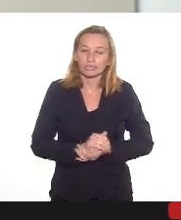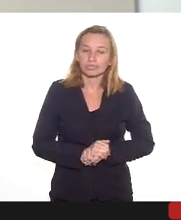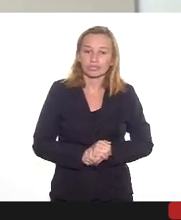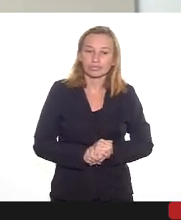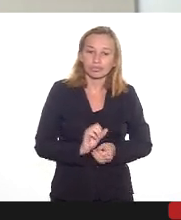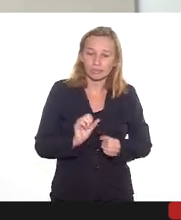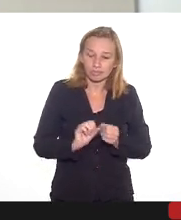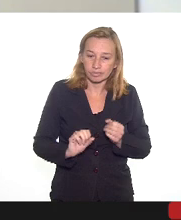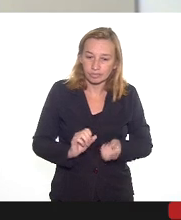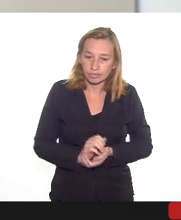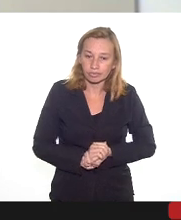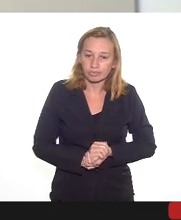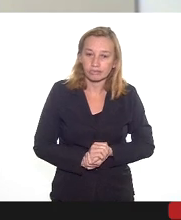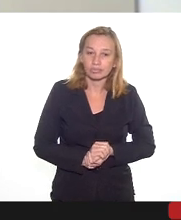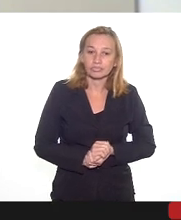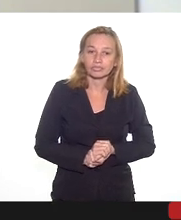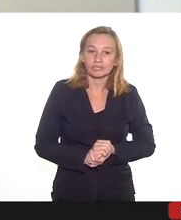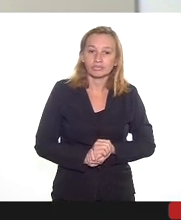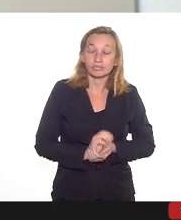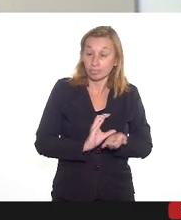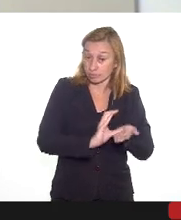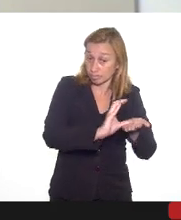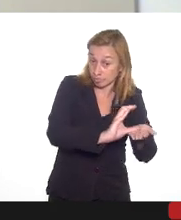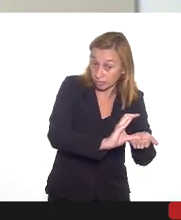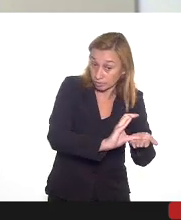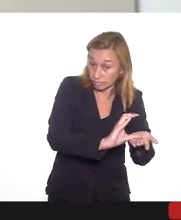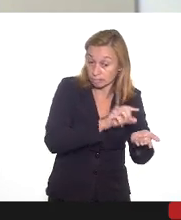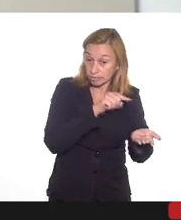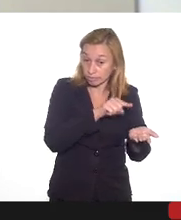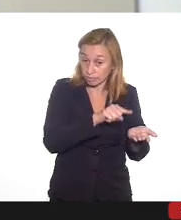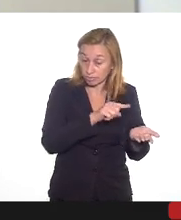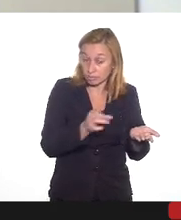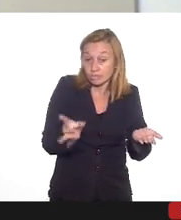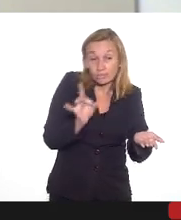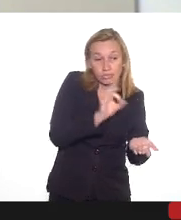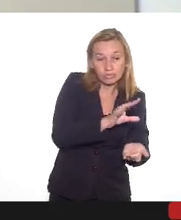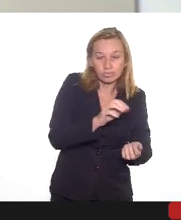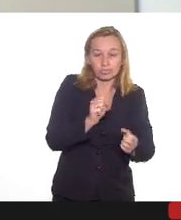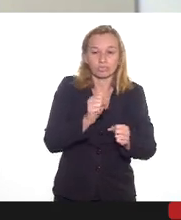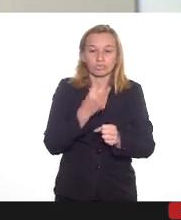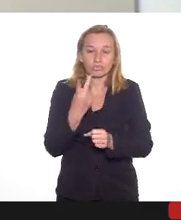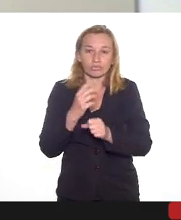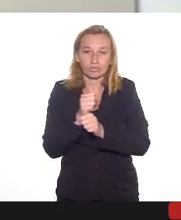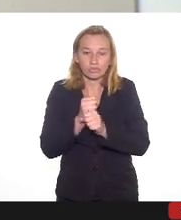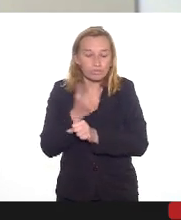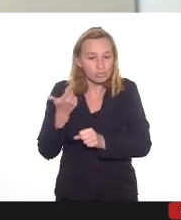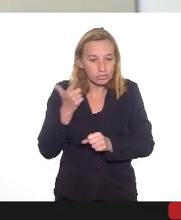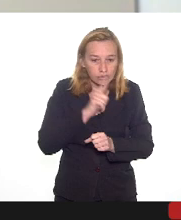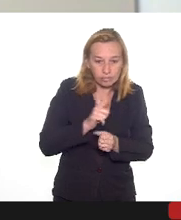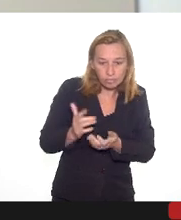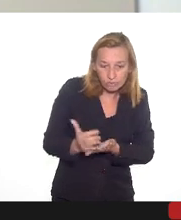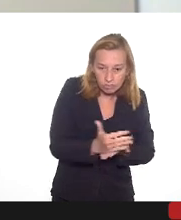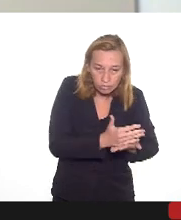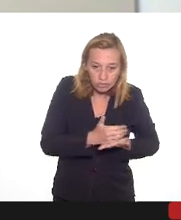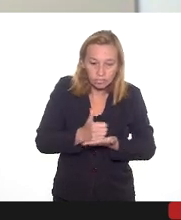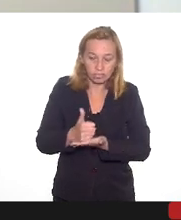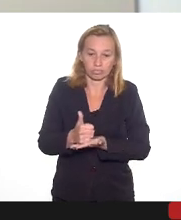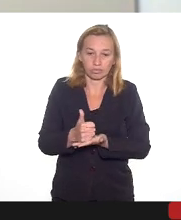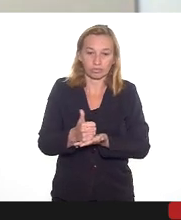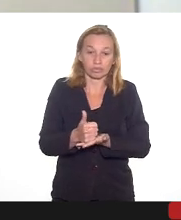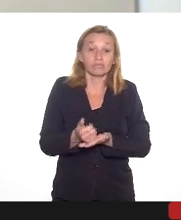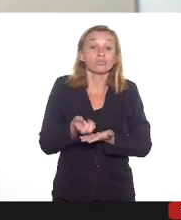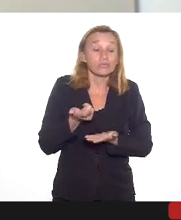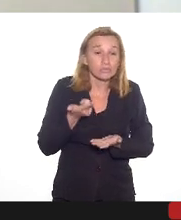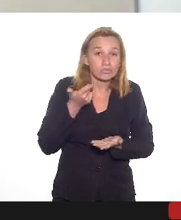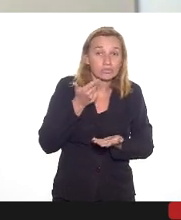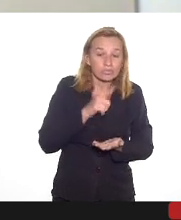e termos recursos orçamentários, especialmente nesses últimos 2 anos, a gente conseguiu recuperar, eu gostaria de entender por que